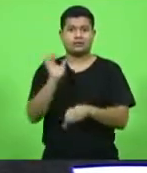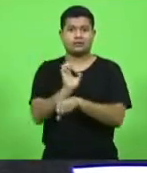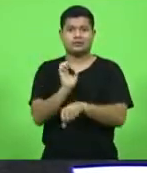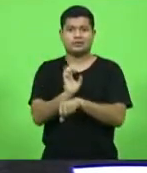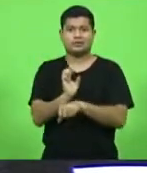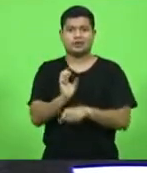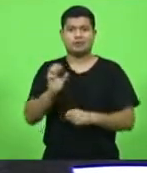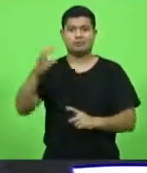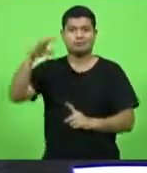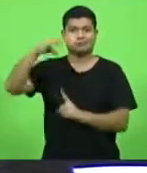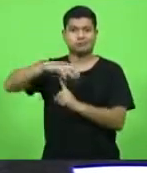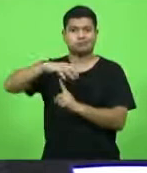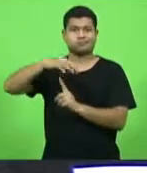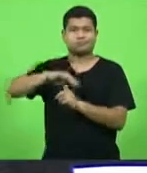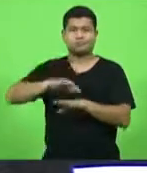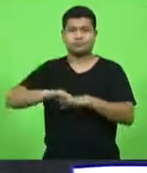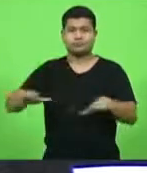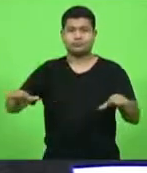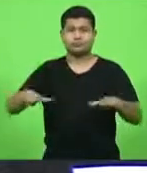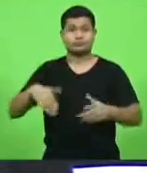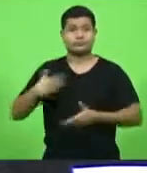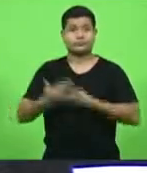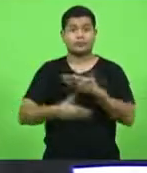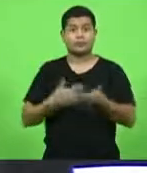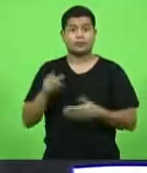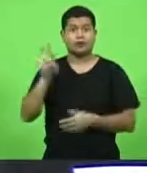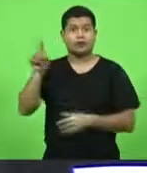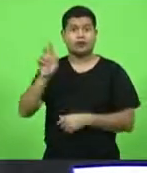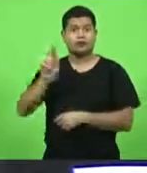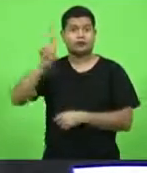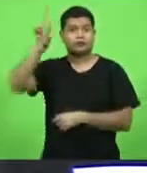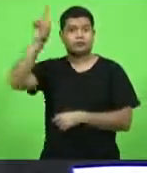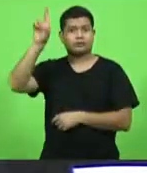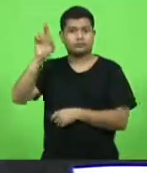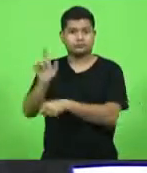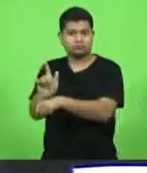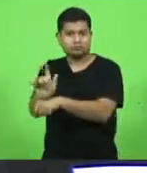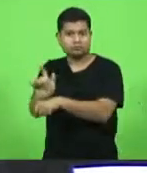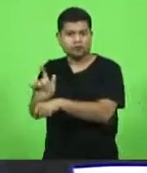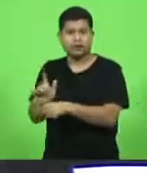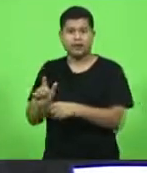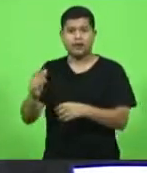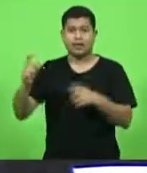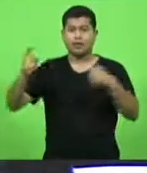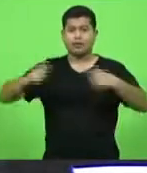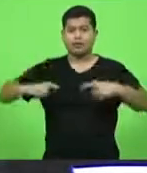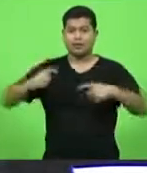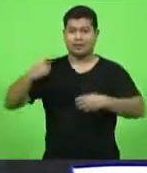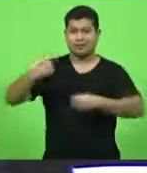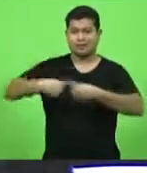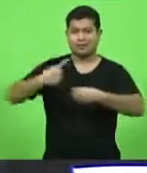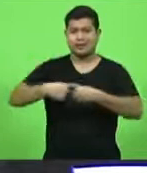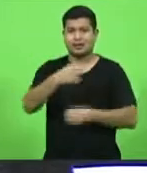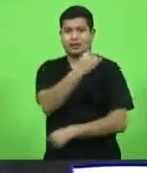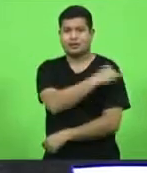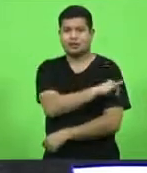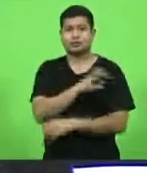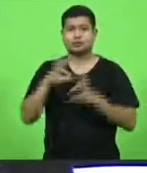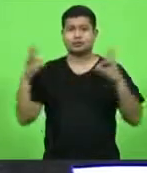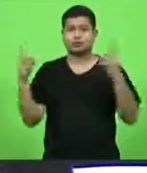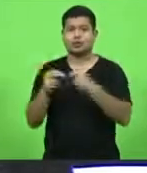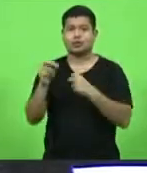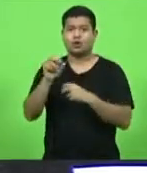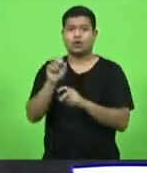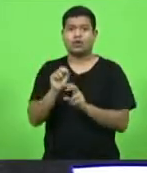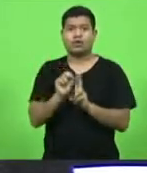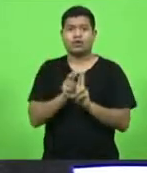depois ela foi ingerir no na Cidade do Rio de Janeiro todas as Salmos lá